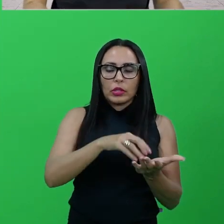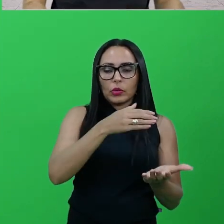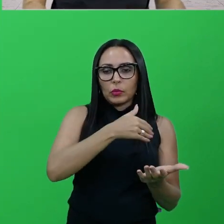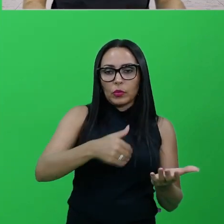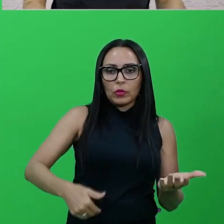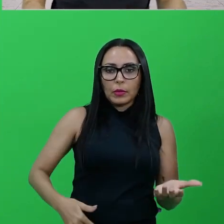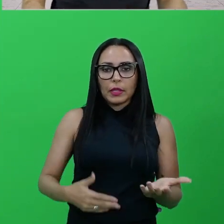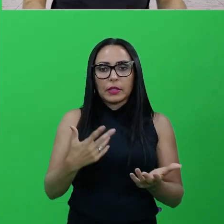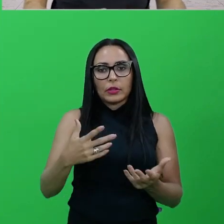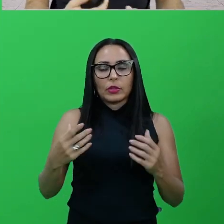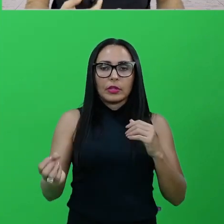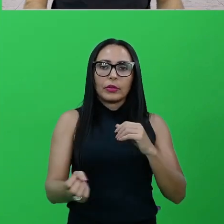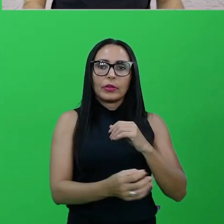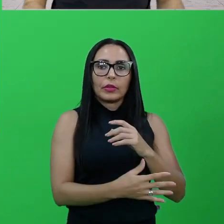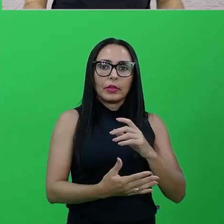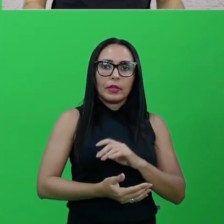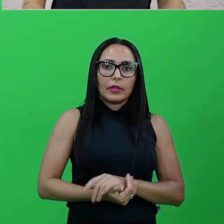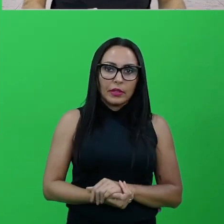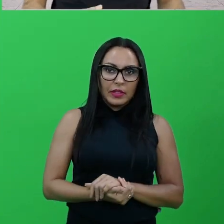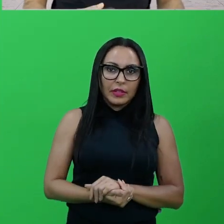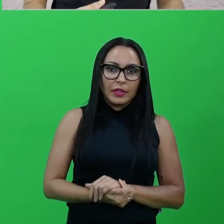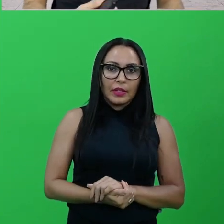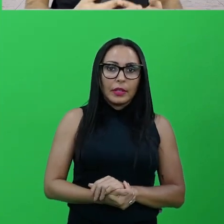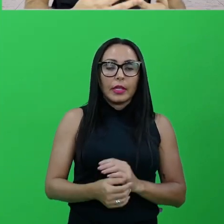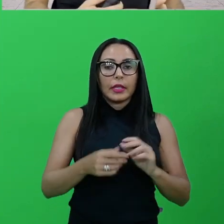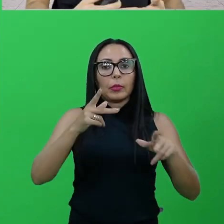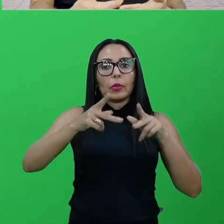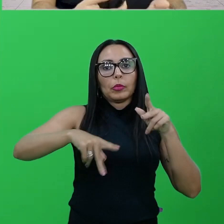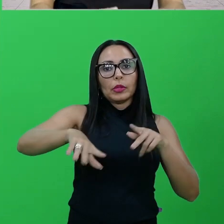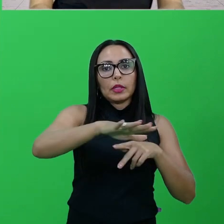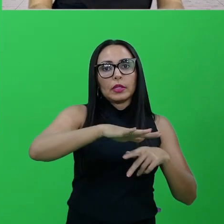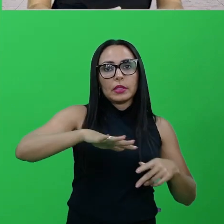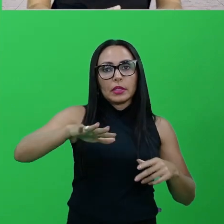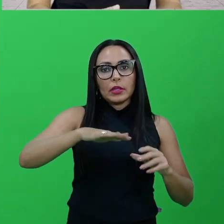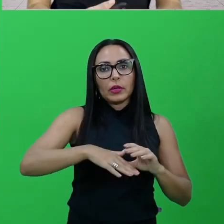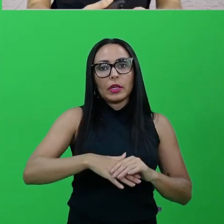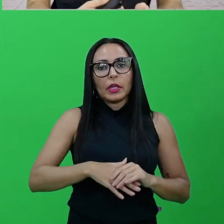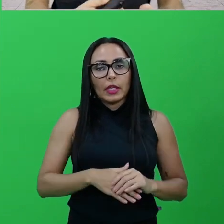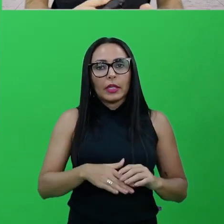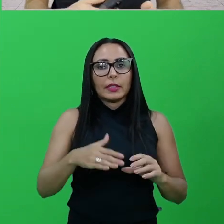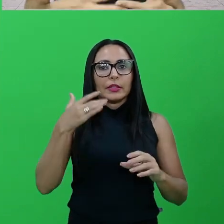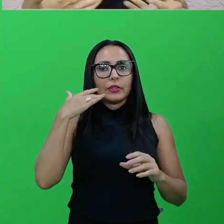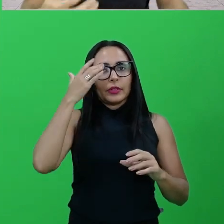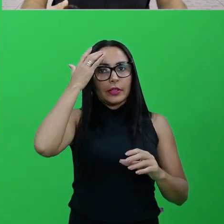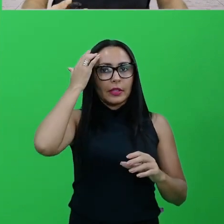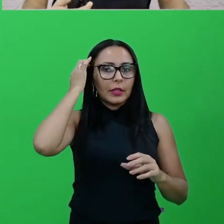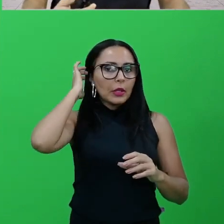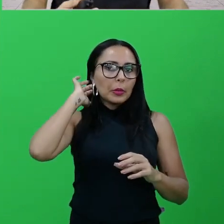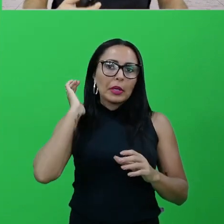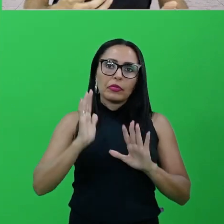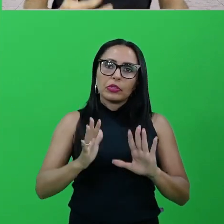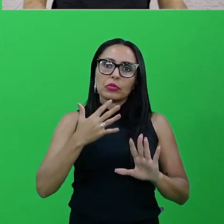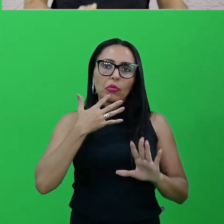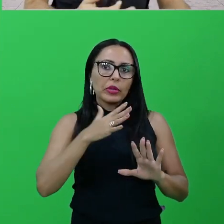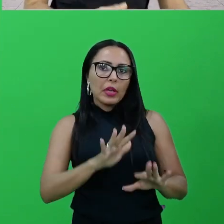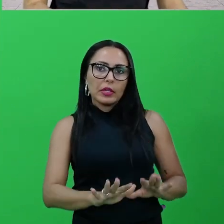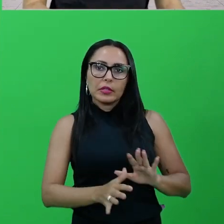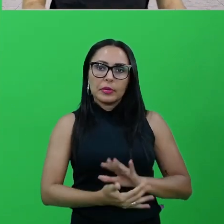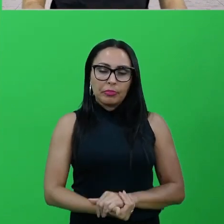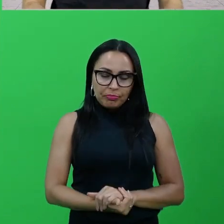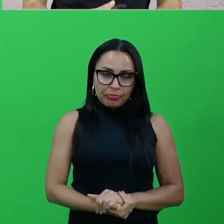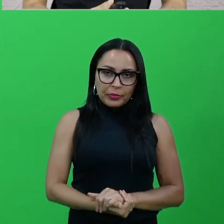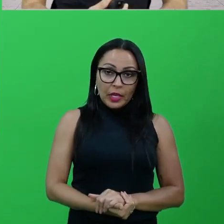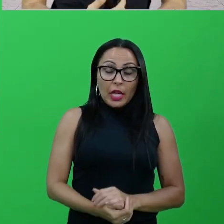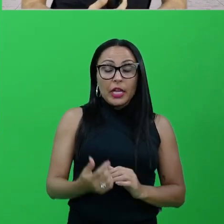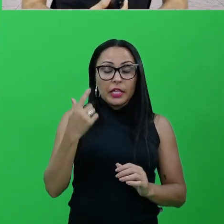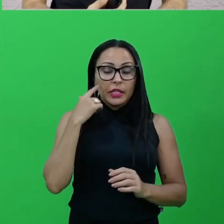iniciativas inovadoras e que a população, né, que é quem vai ser servida por aquilo ali, muitas vezes nem conhece. Então a difusão daquela